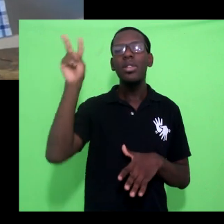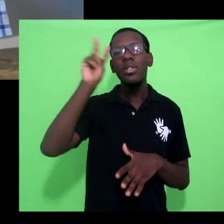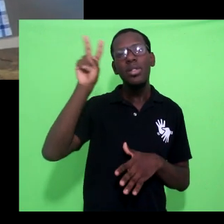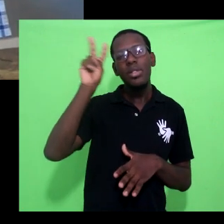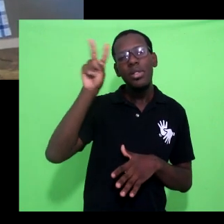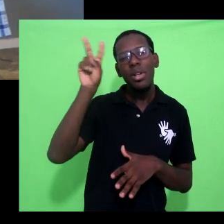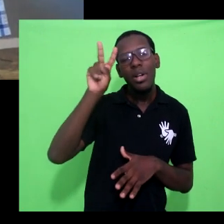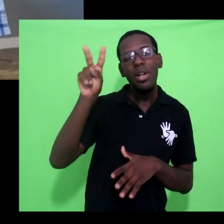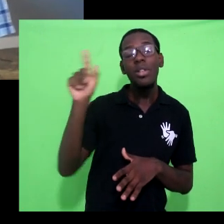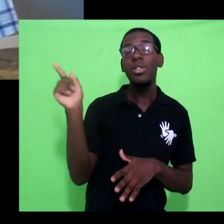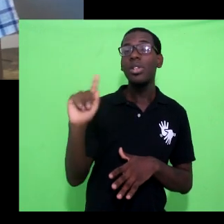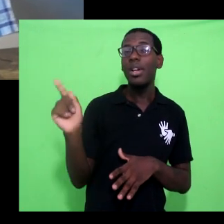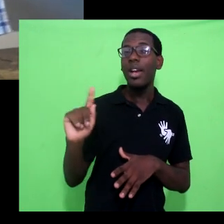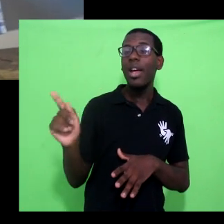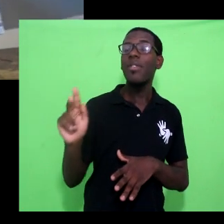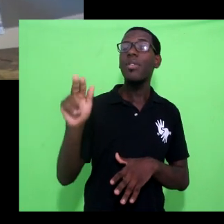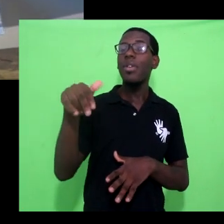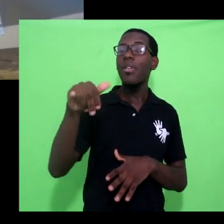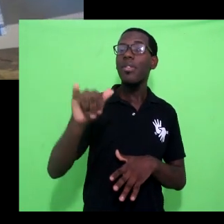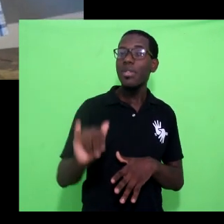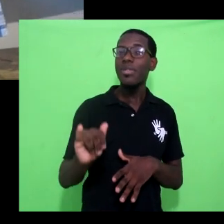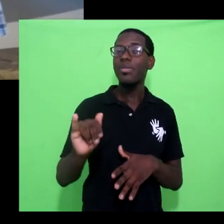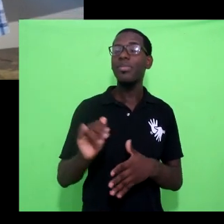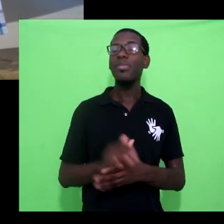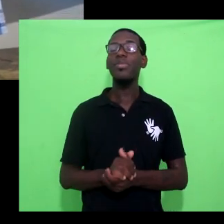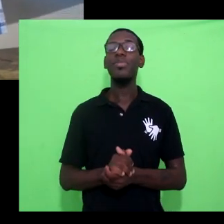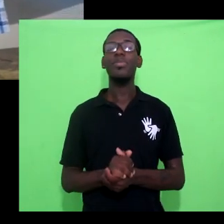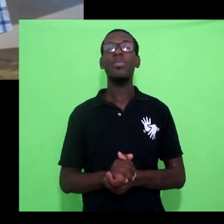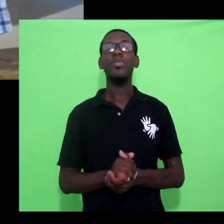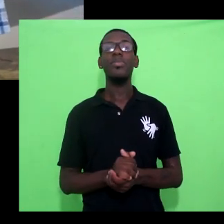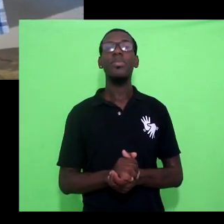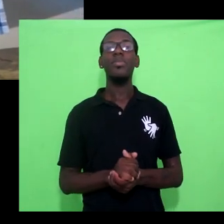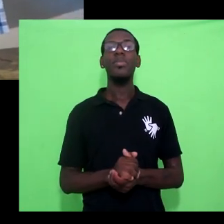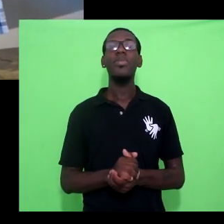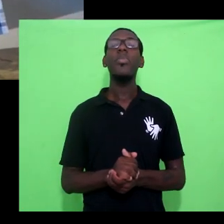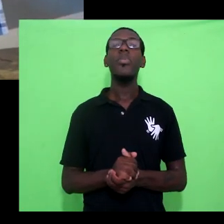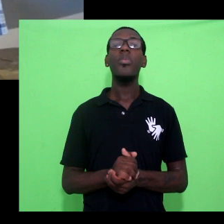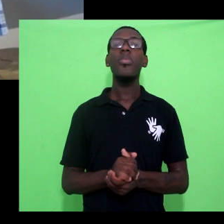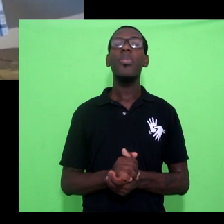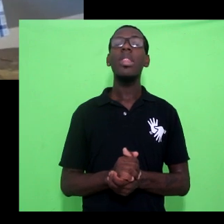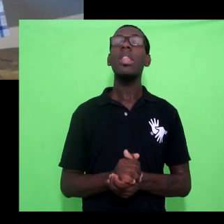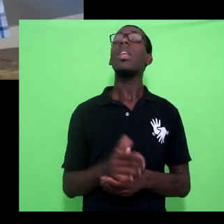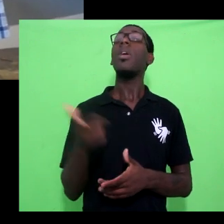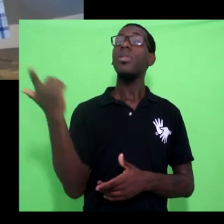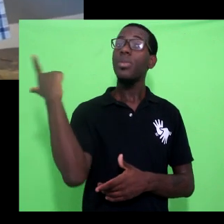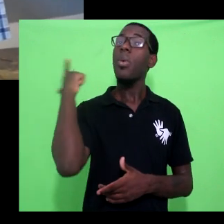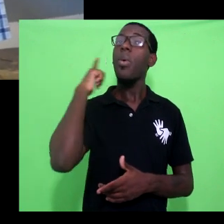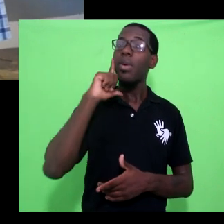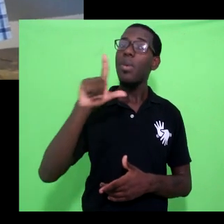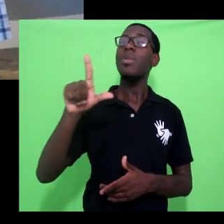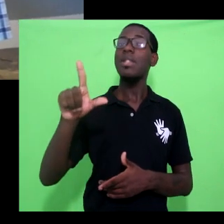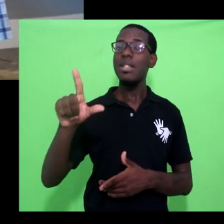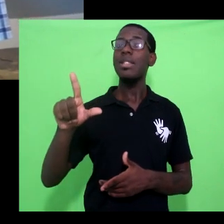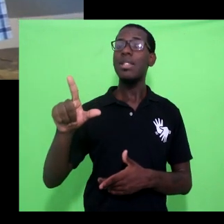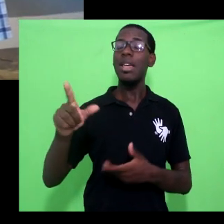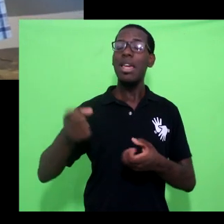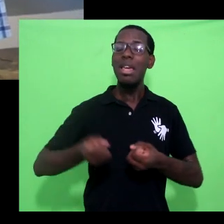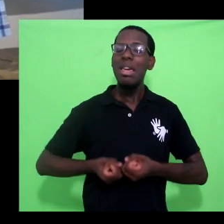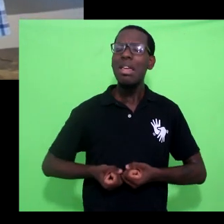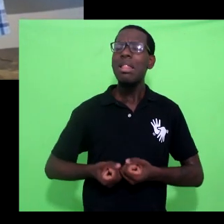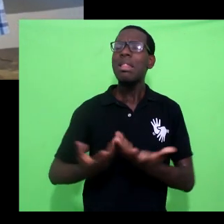Então aí, agora brigando atualmente, lutando pelo Instituto Histórico e Geográfico de Nova